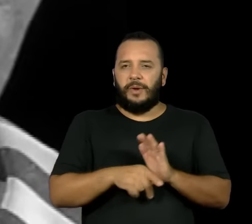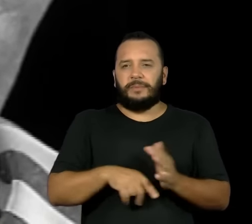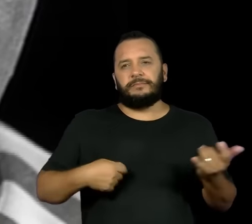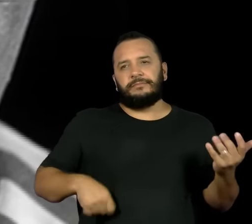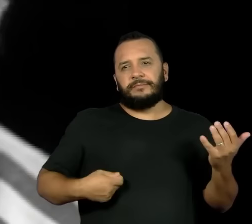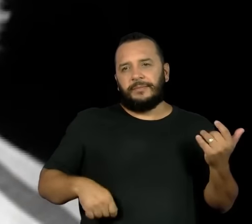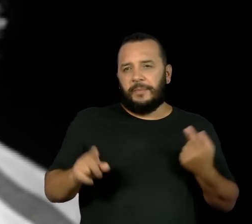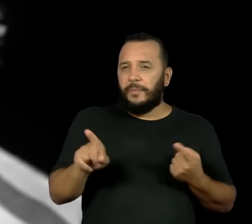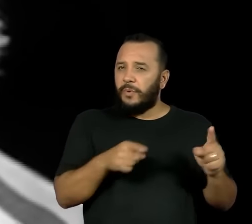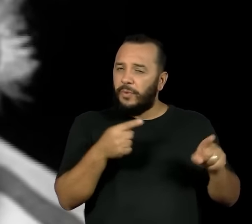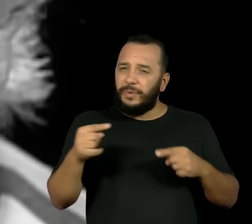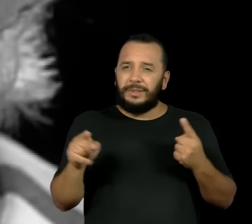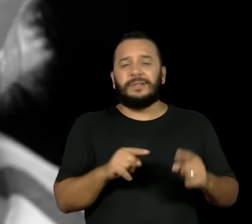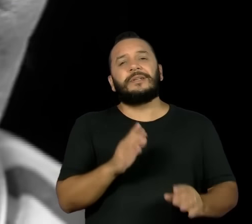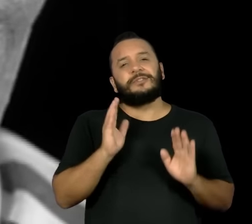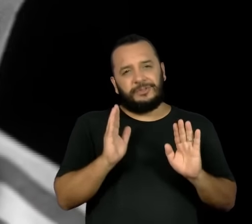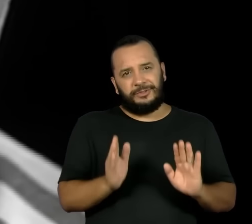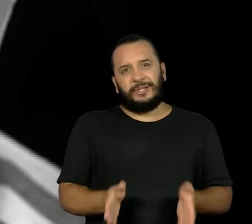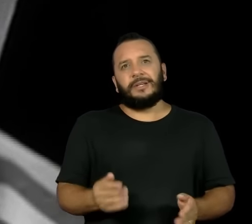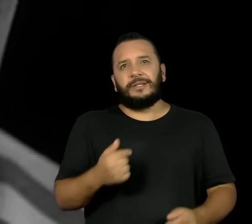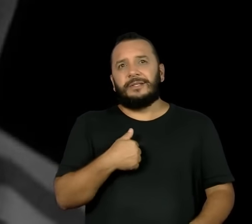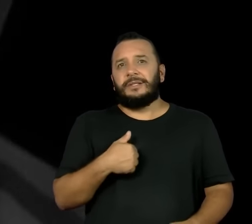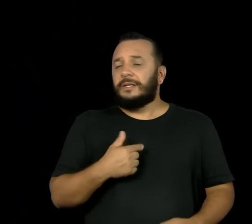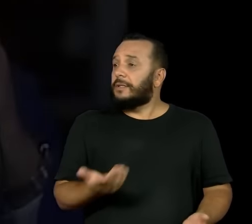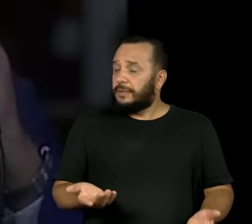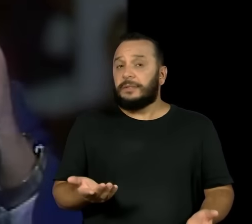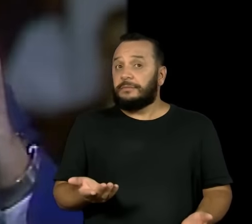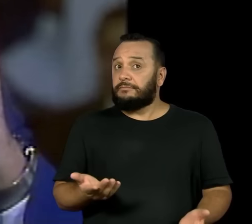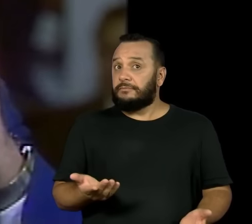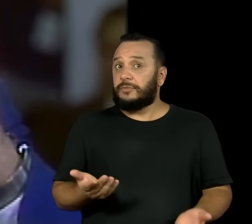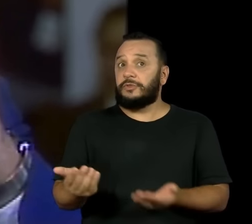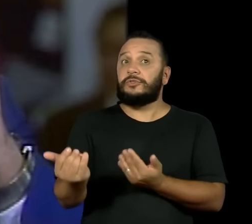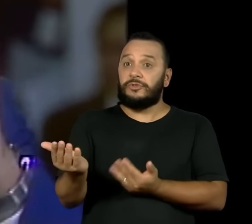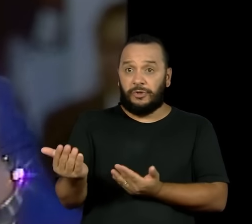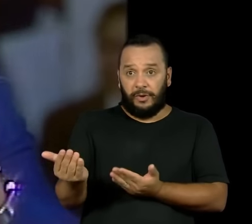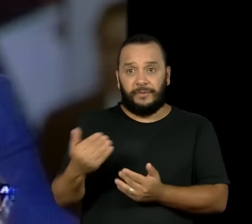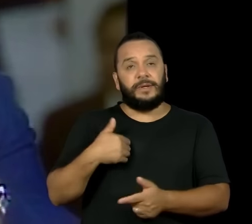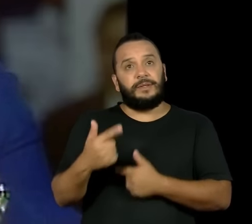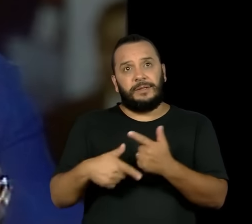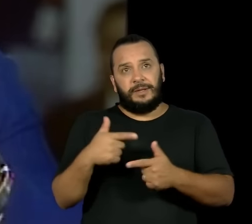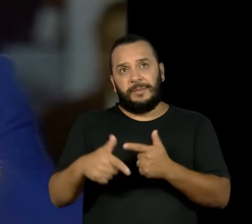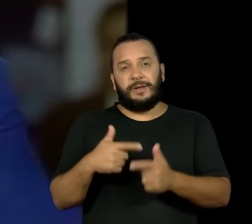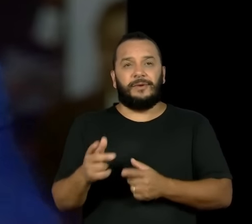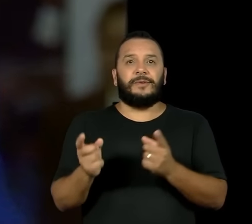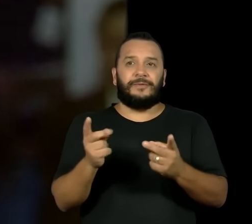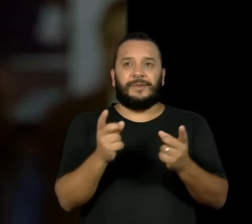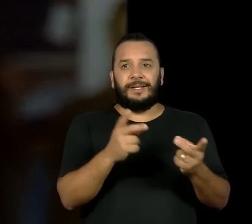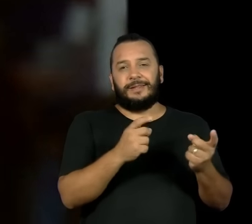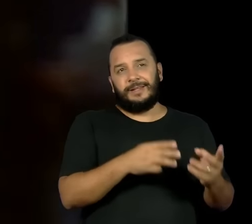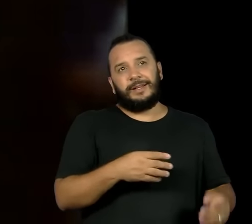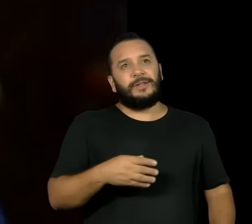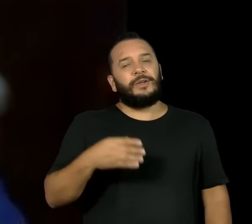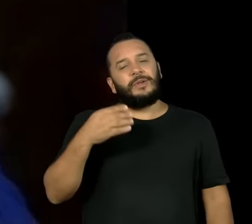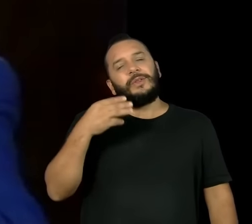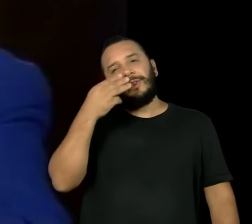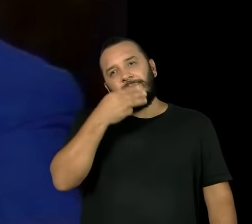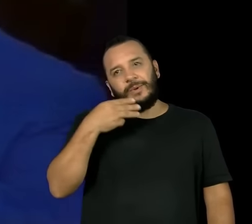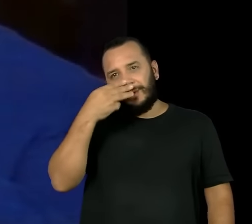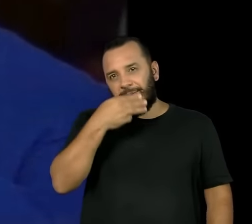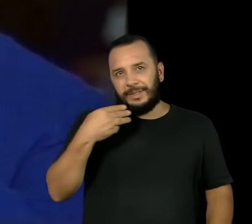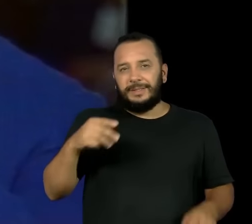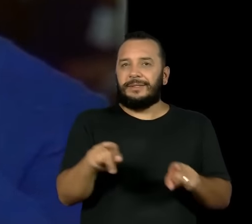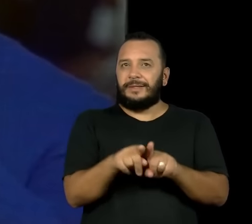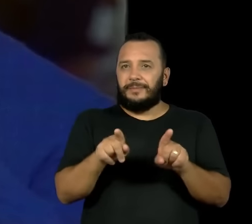onde tanto mal viveu onde tanto valente morreu na juventude trabalhou como vendedor de doces barbeiro e